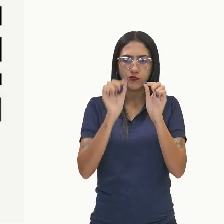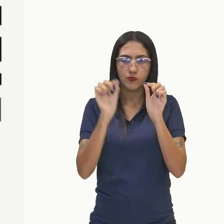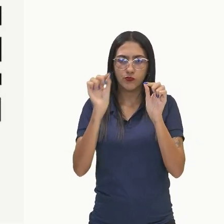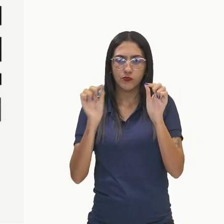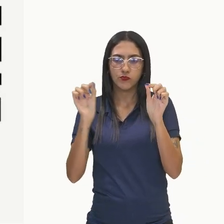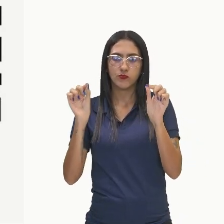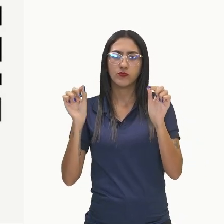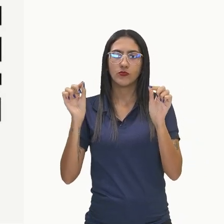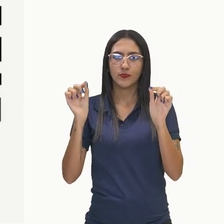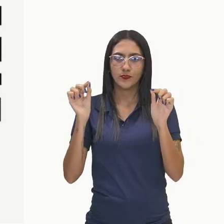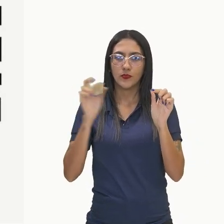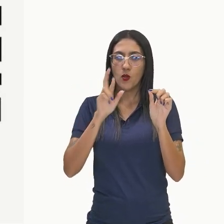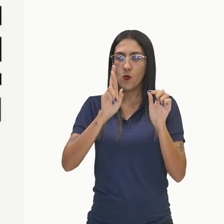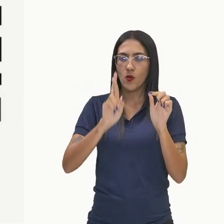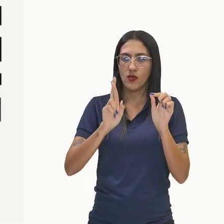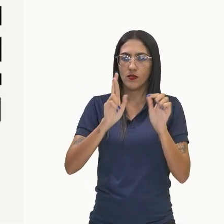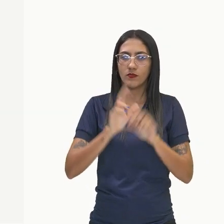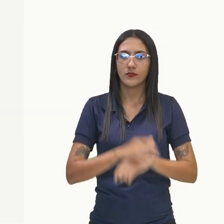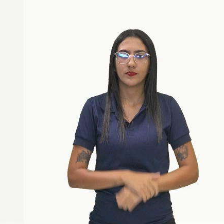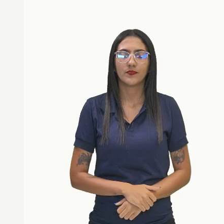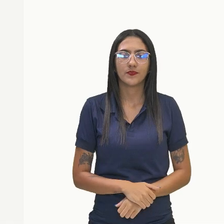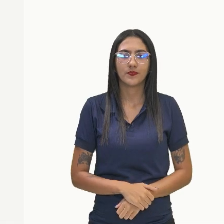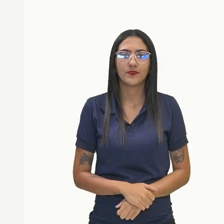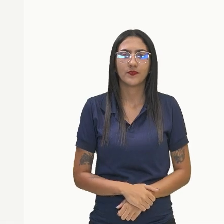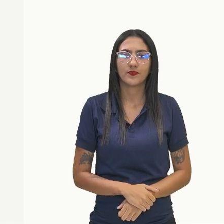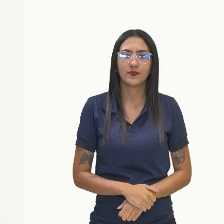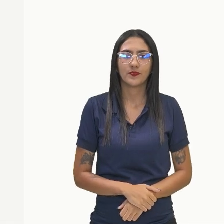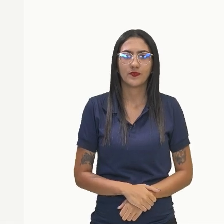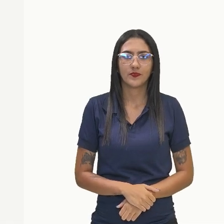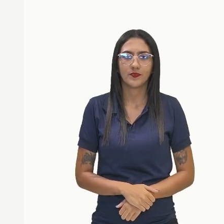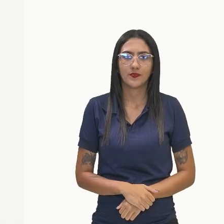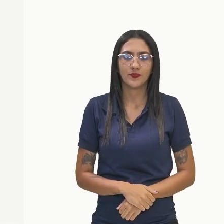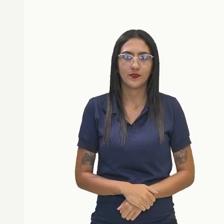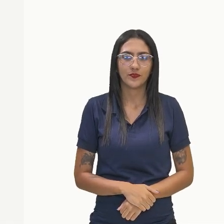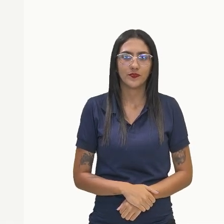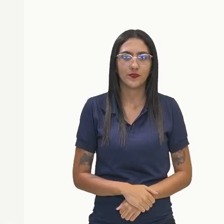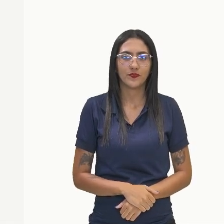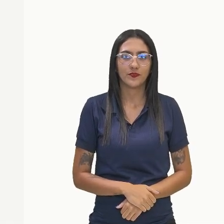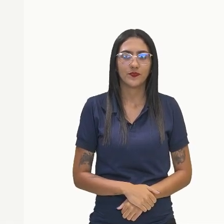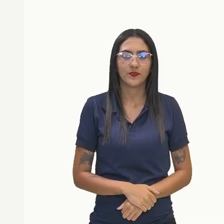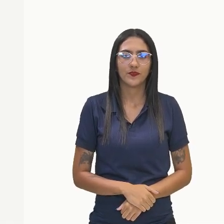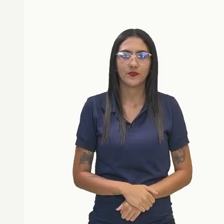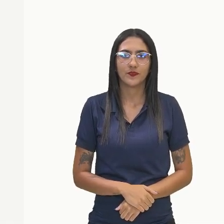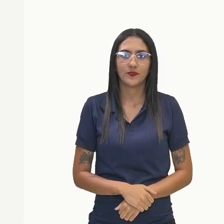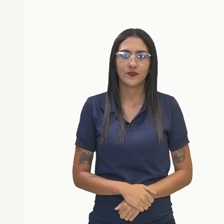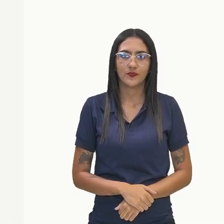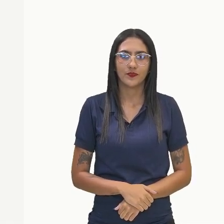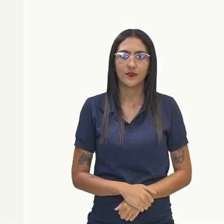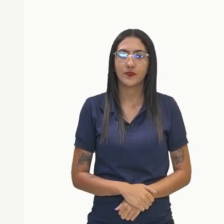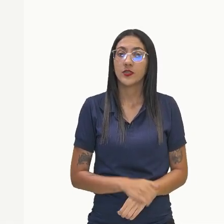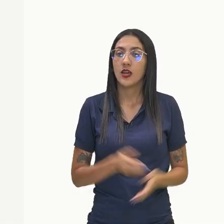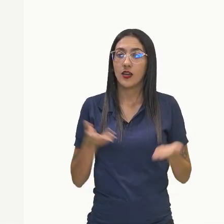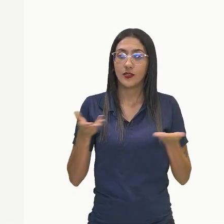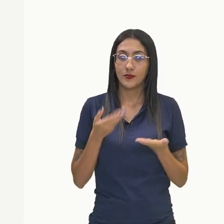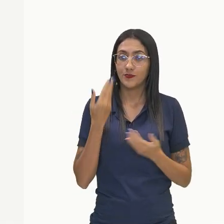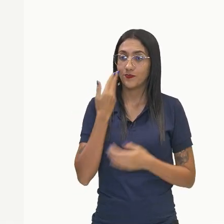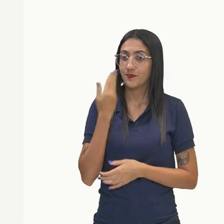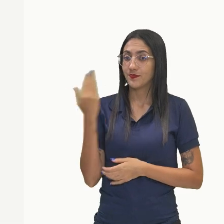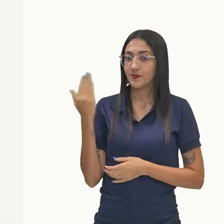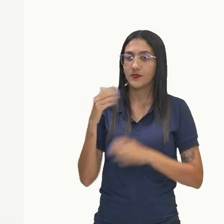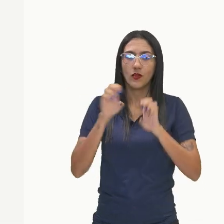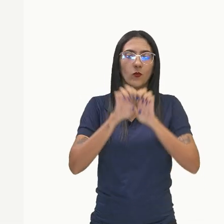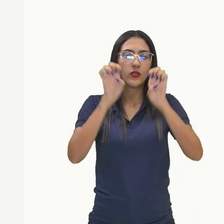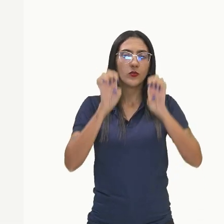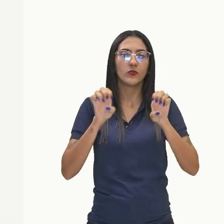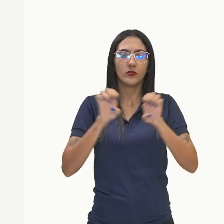acabei de explicar para vocês. Daí nós teremos agora uma equação matemática que representa